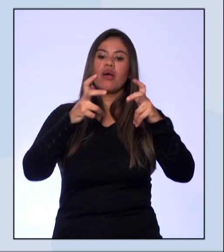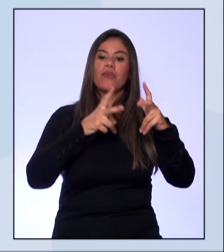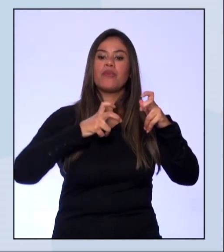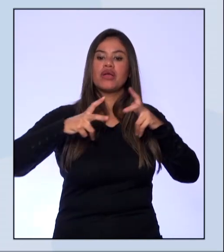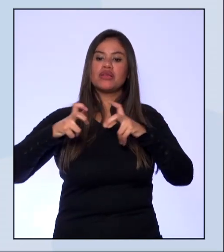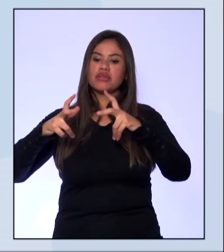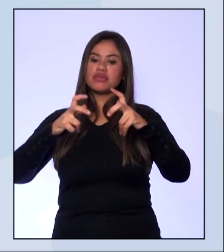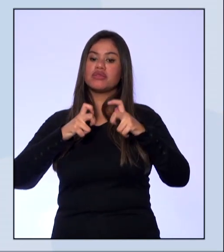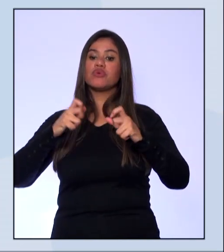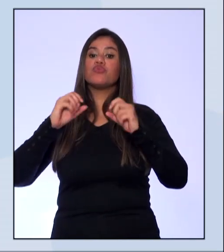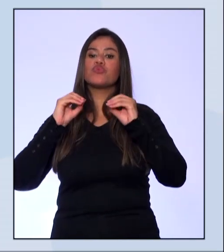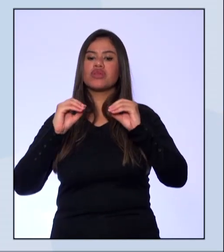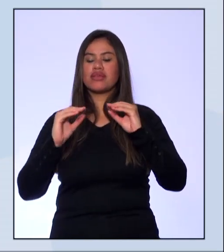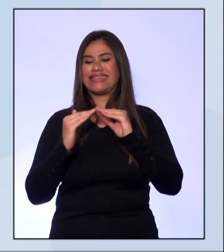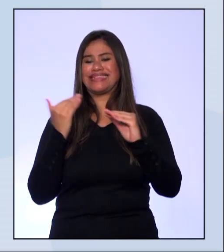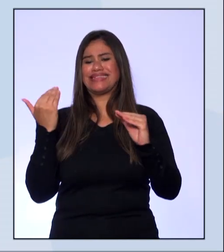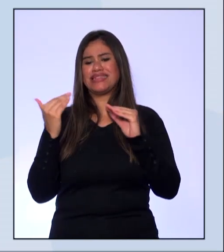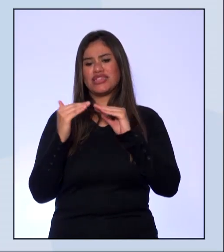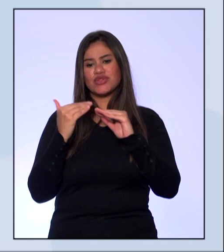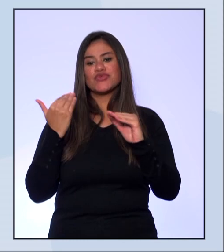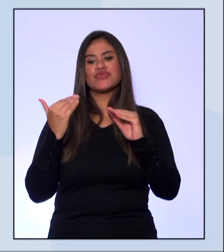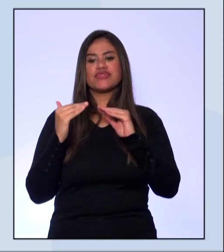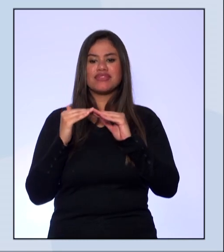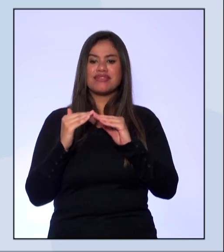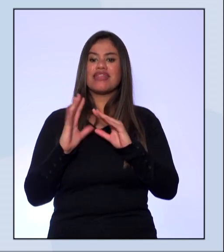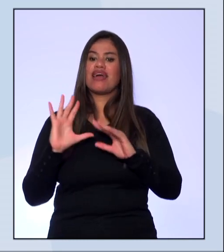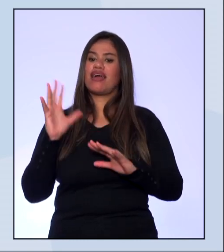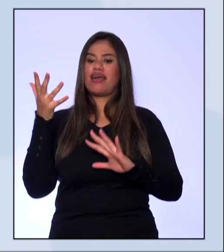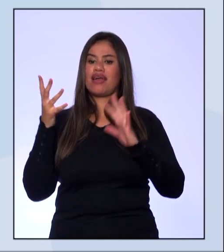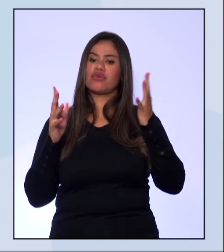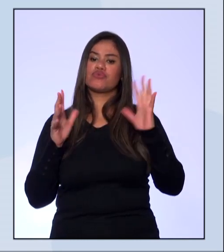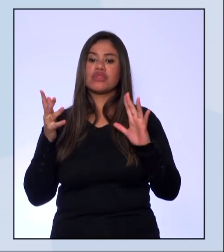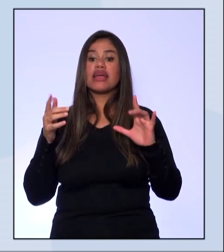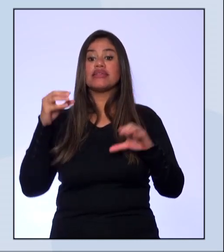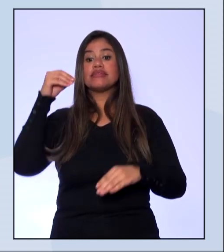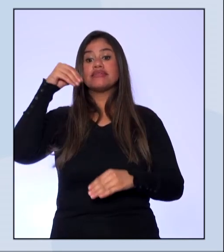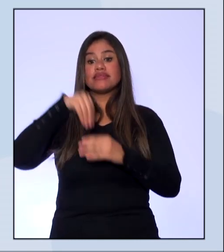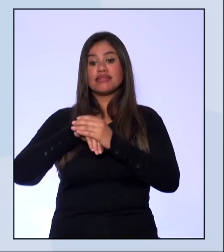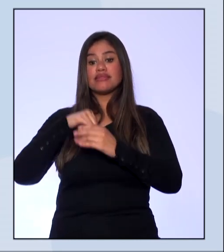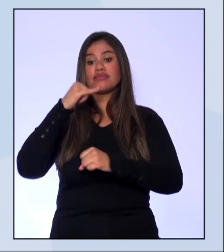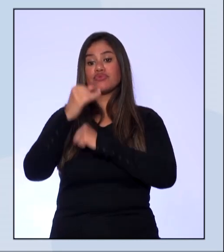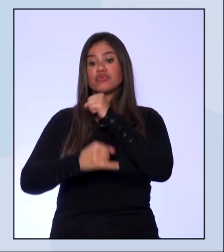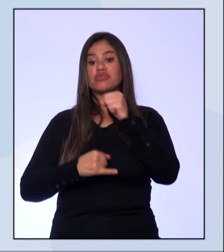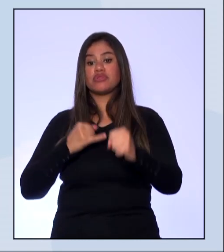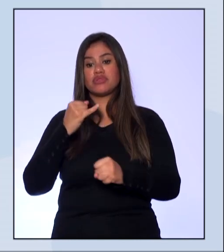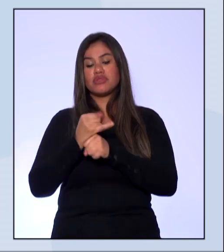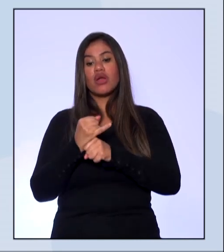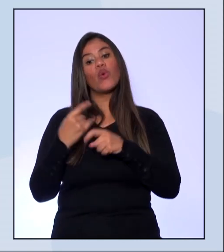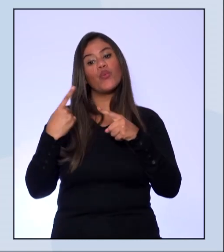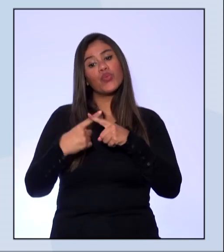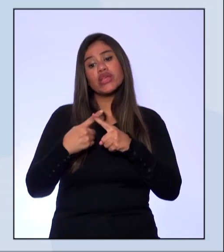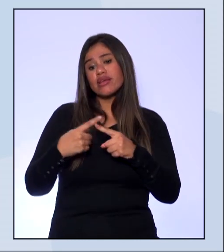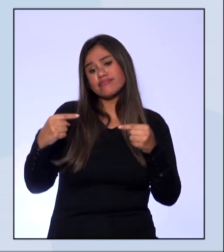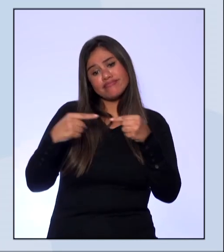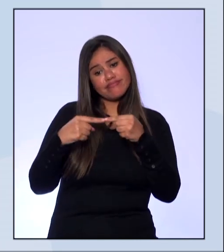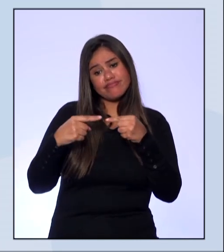de discordar do outro também se estende aos ambientes virtuais, porque discordar faz parte da vida em sociedade.